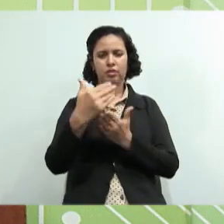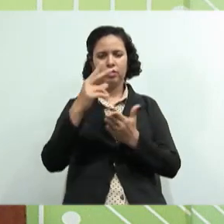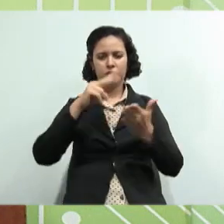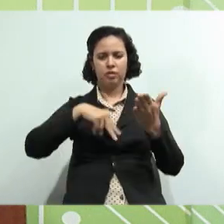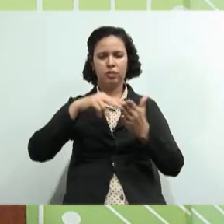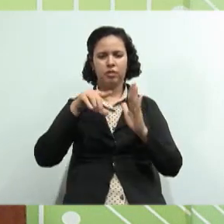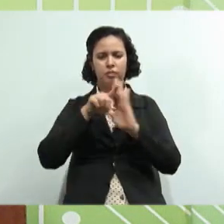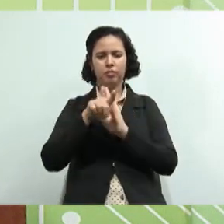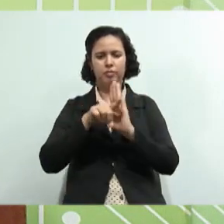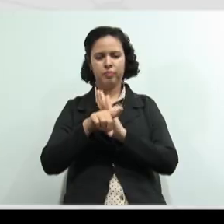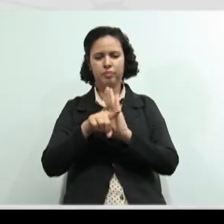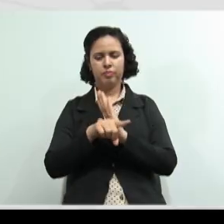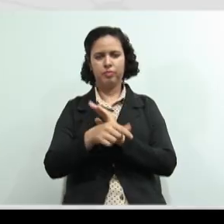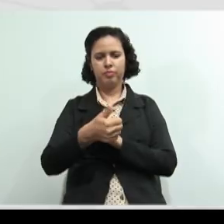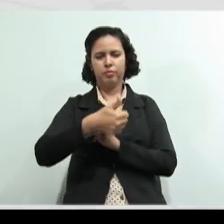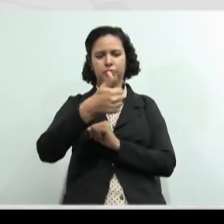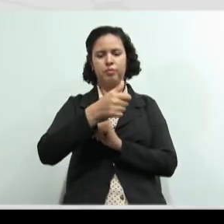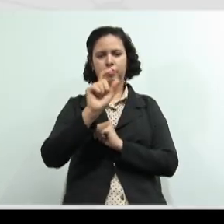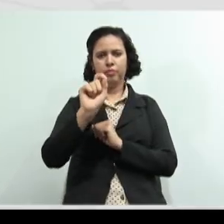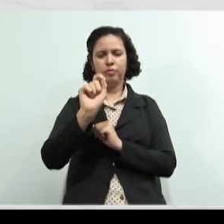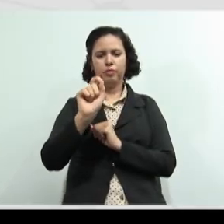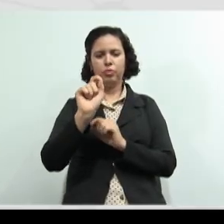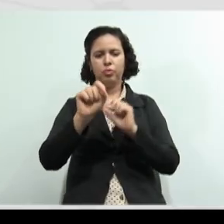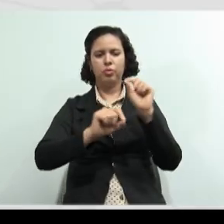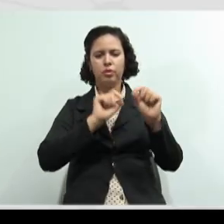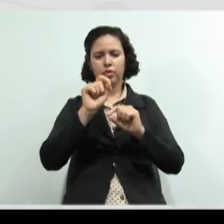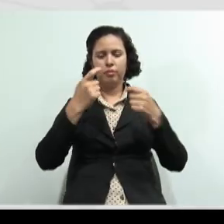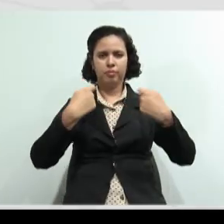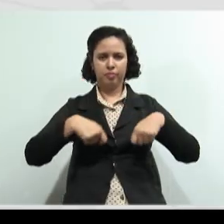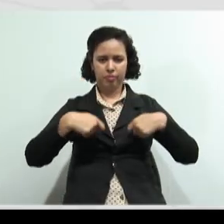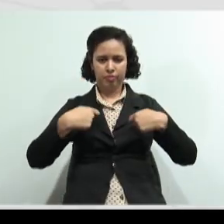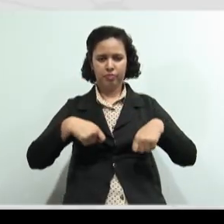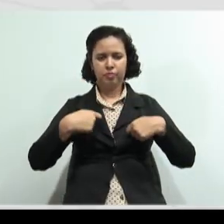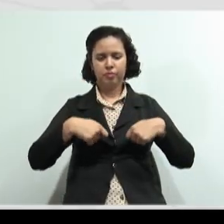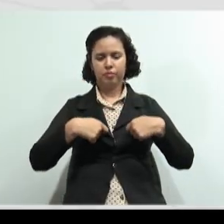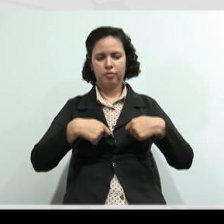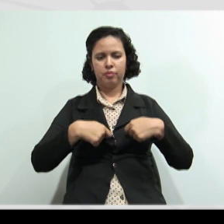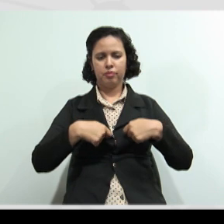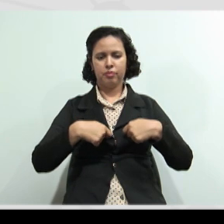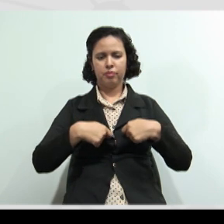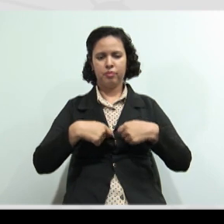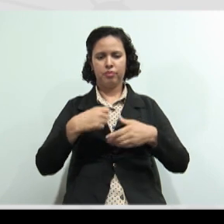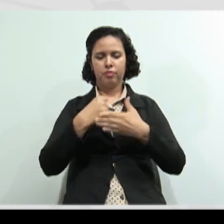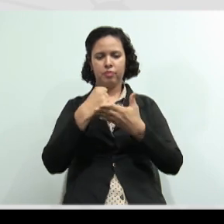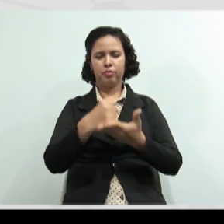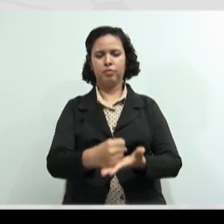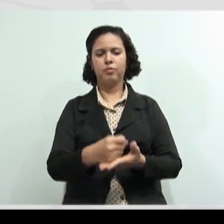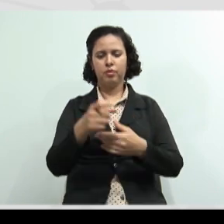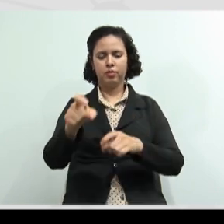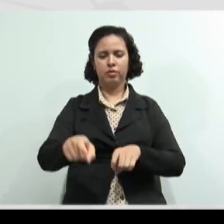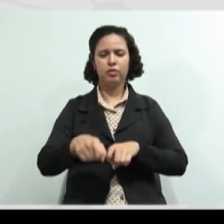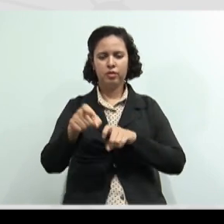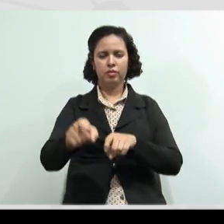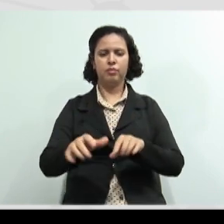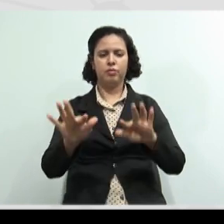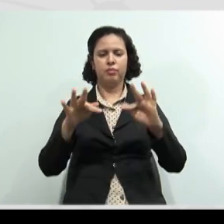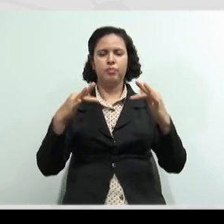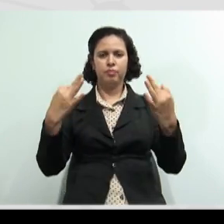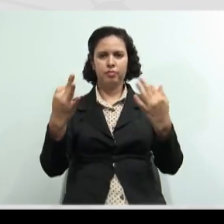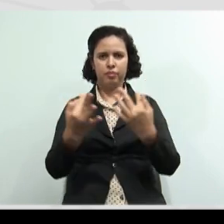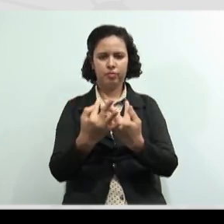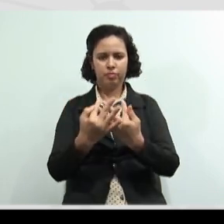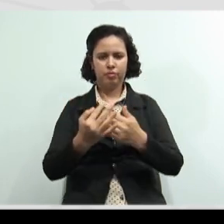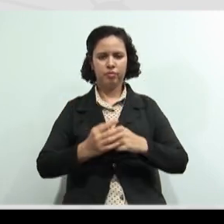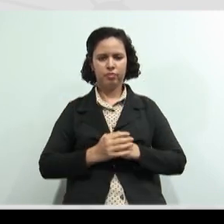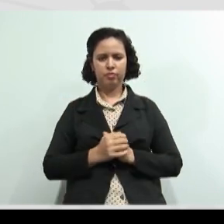então? Primeira pergunta: o que é preciso para ser definido como agricultor familiar? Na